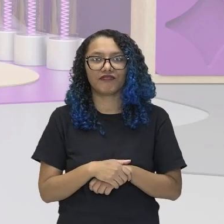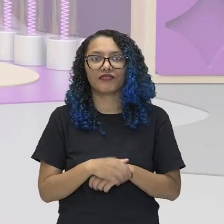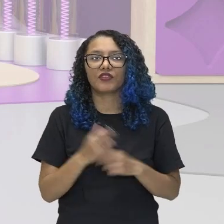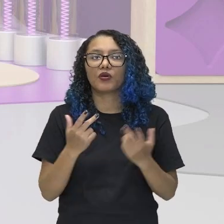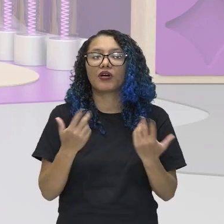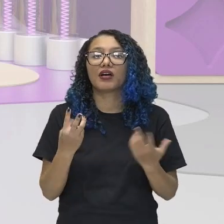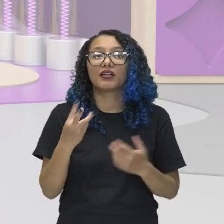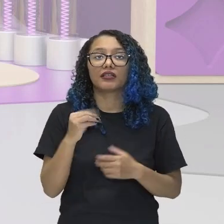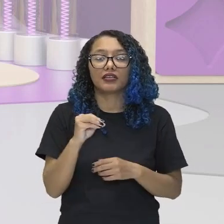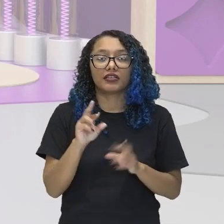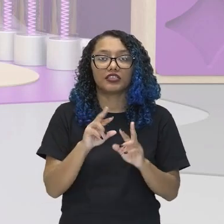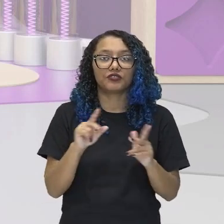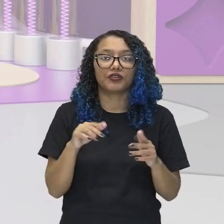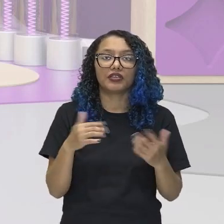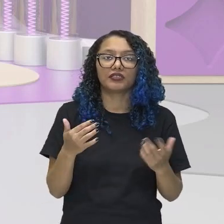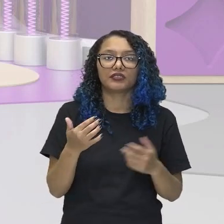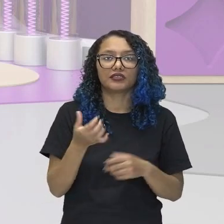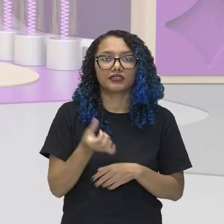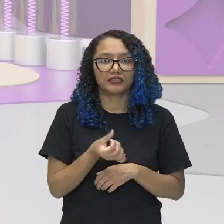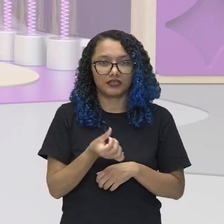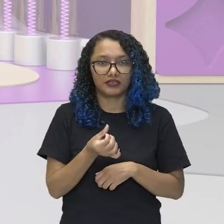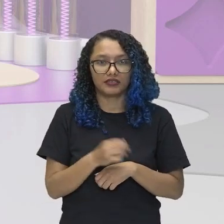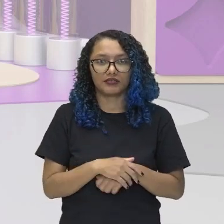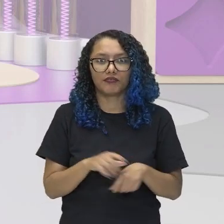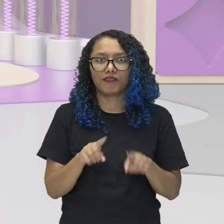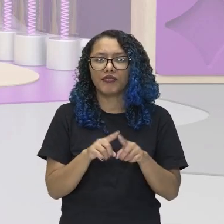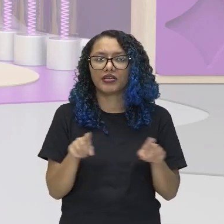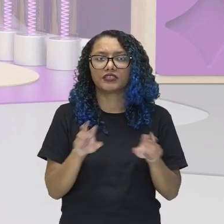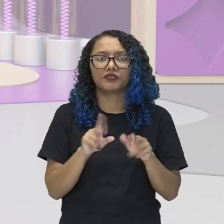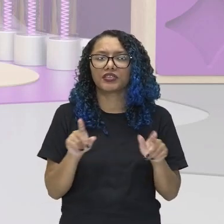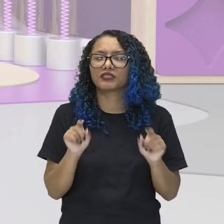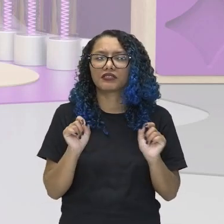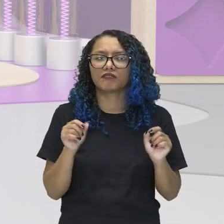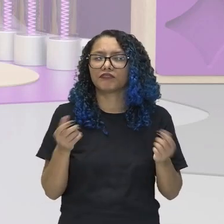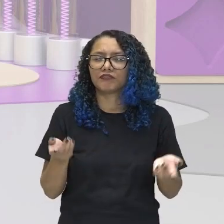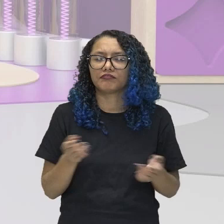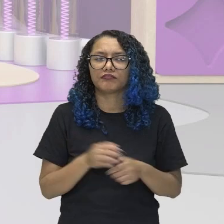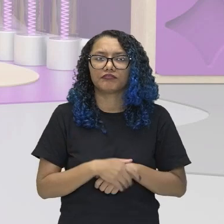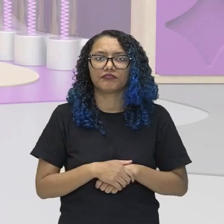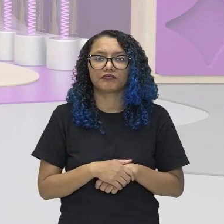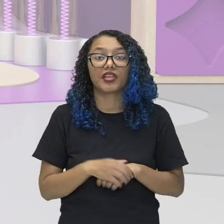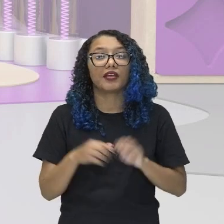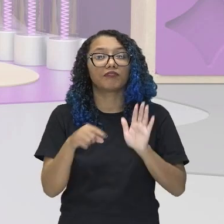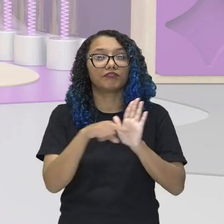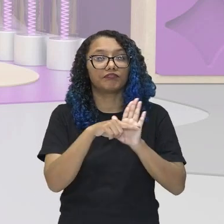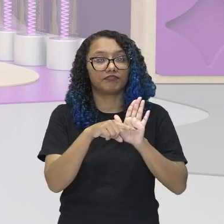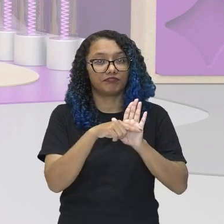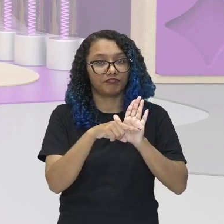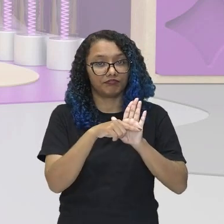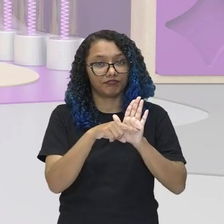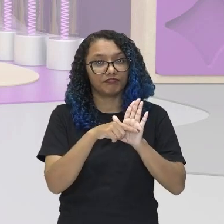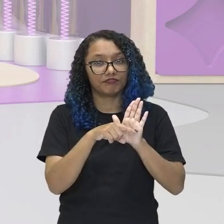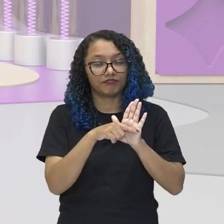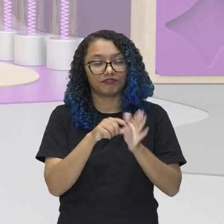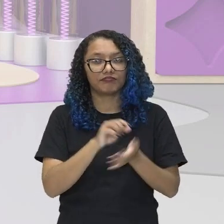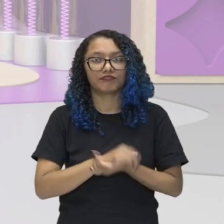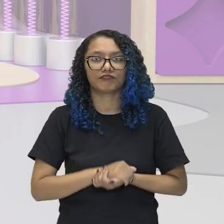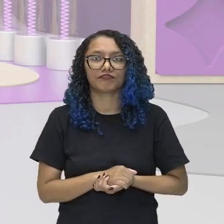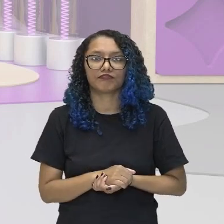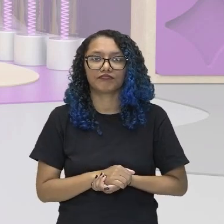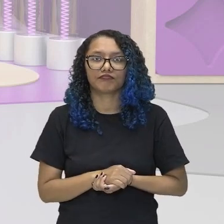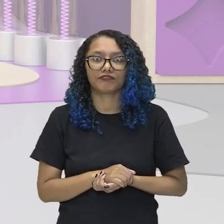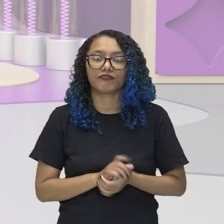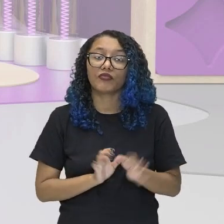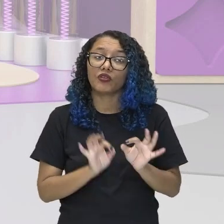entre eles é 60. Ora, mas o que é a diferença? A diferença é subtração. Escreva um sistema